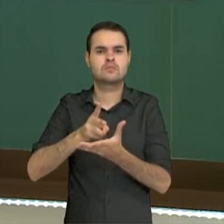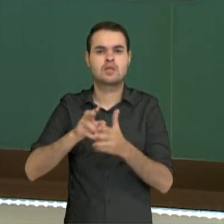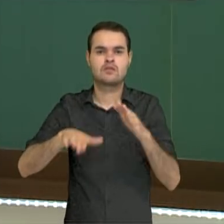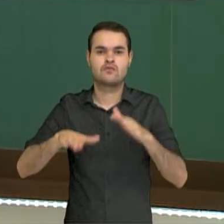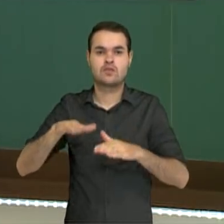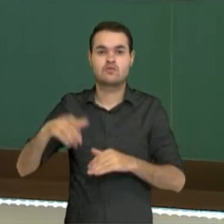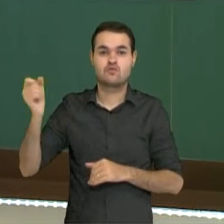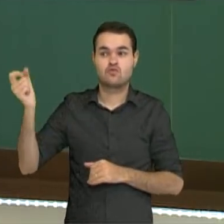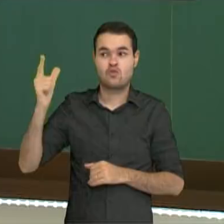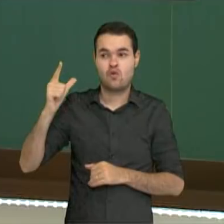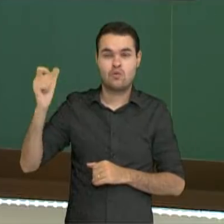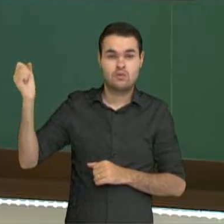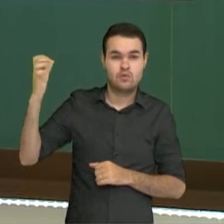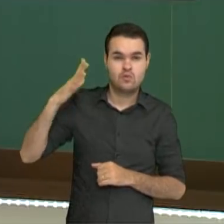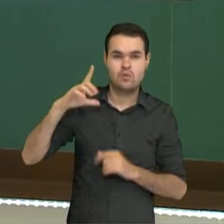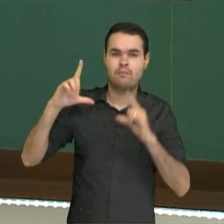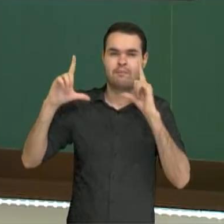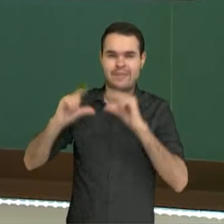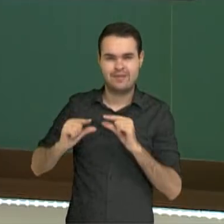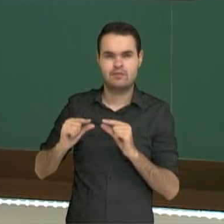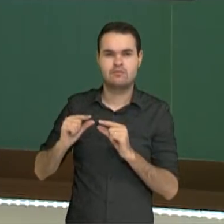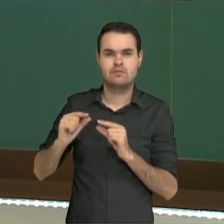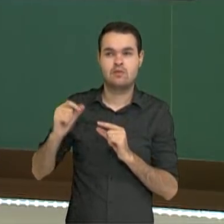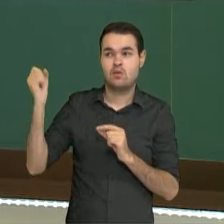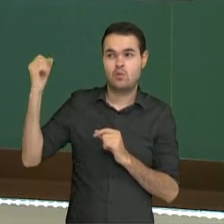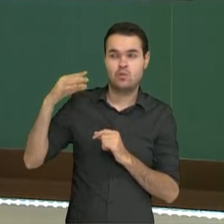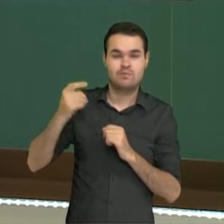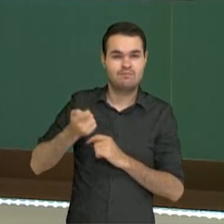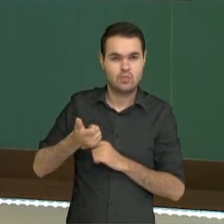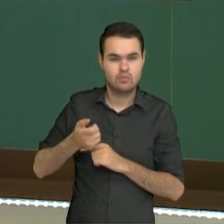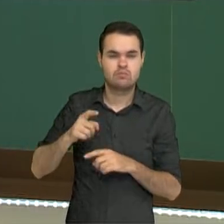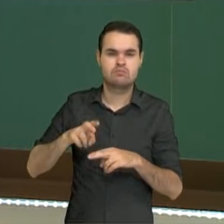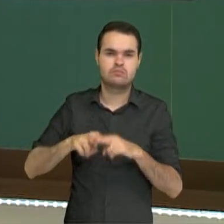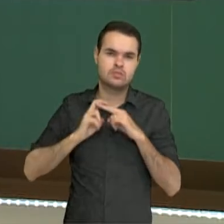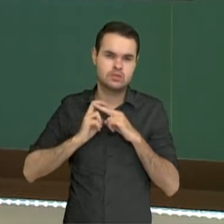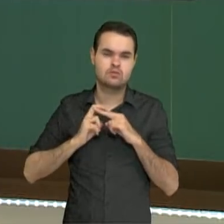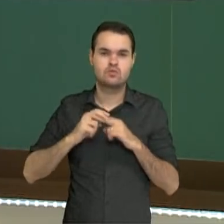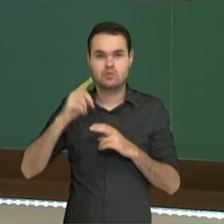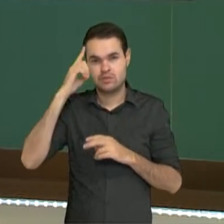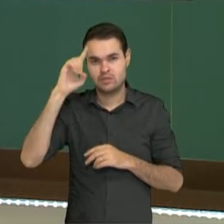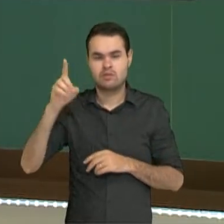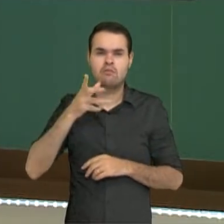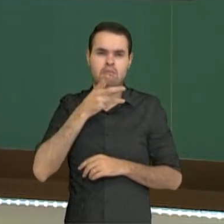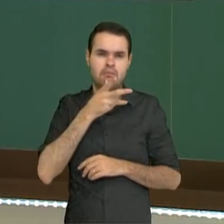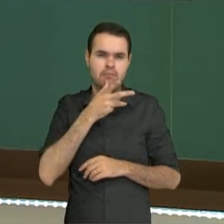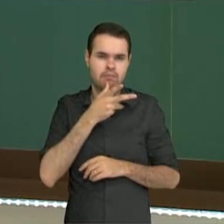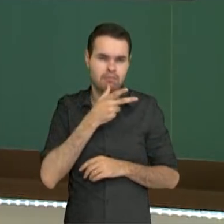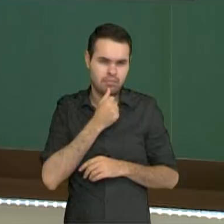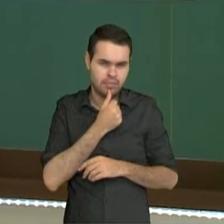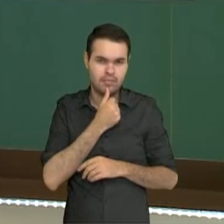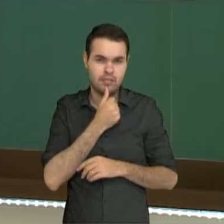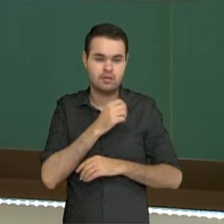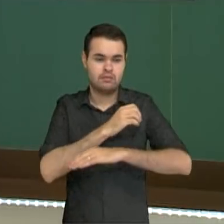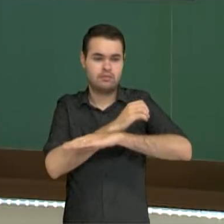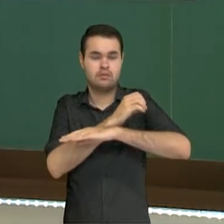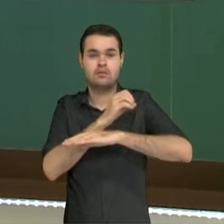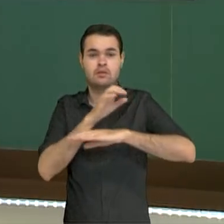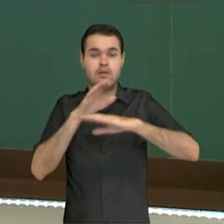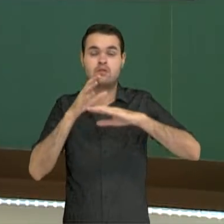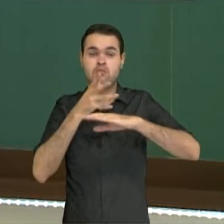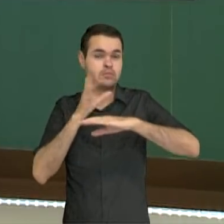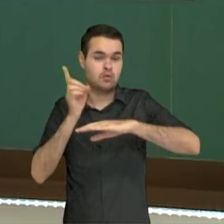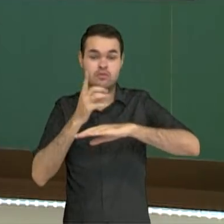vai ter menos luz e calor do Sol, por isso os dias são mais curtos, duram menos tempo e as noites são mais longas,